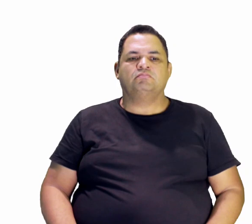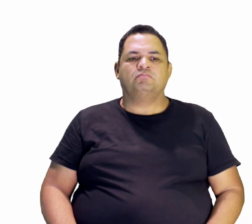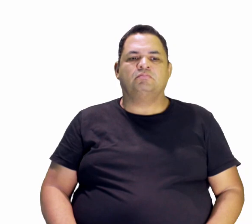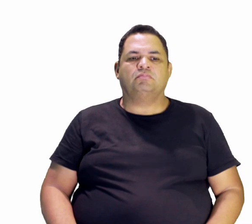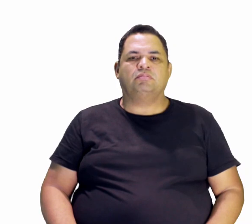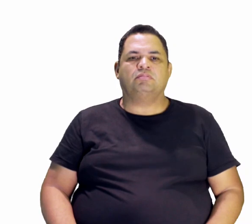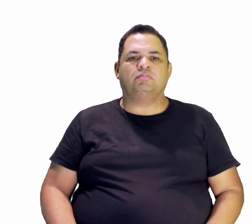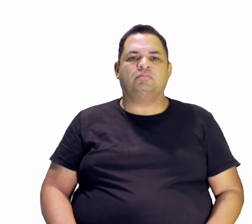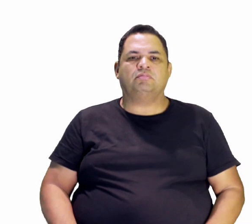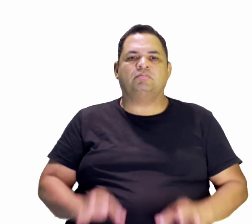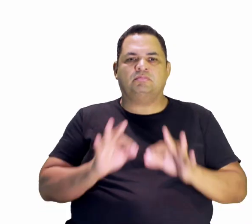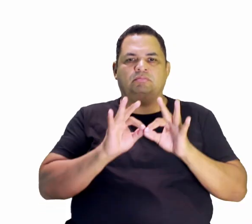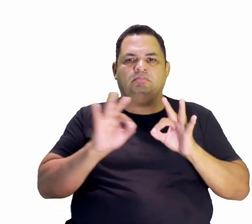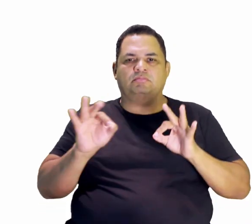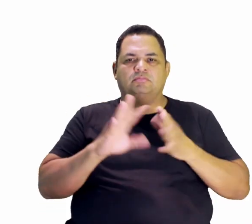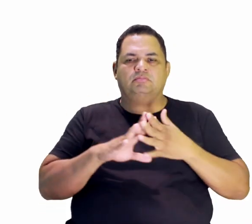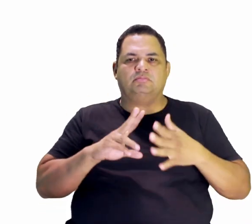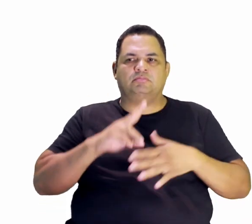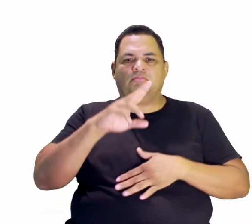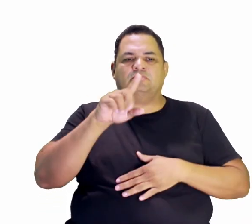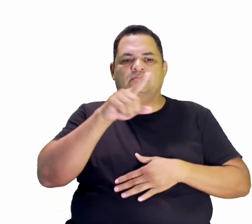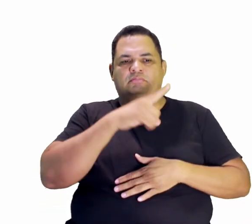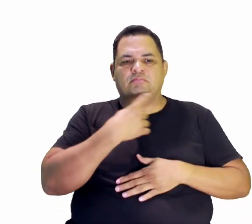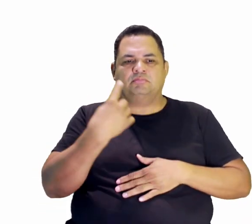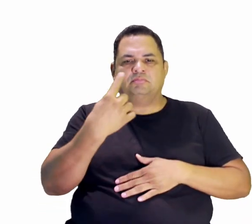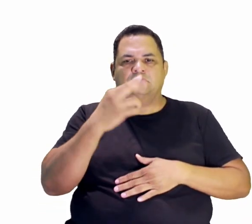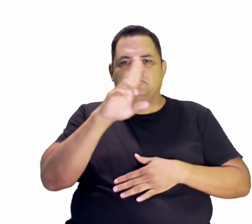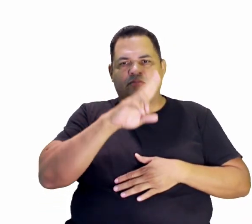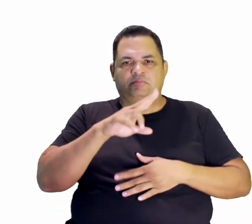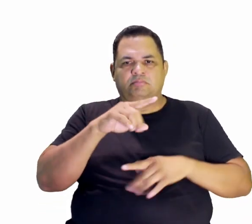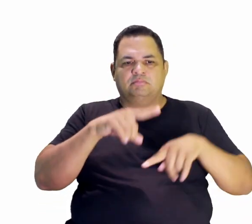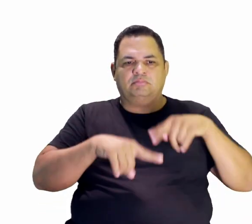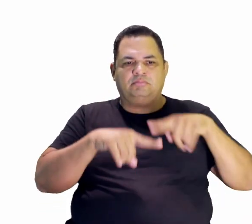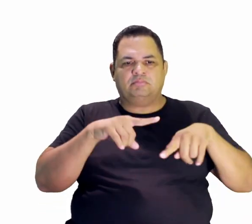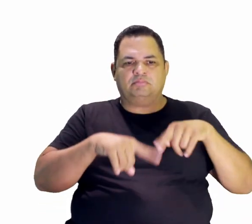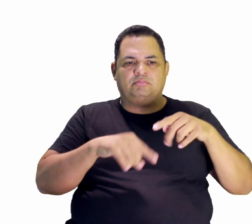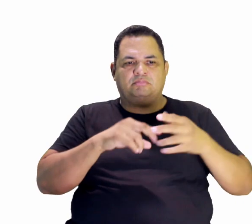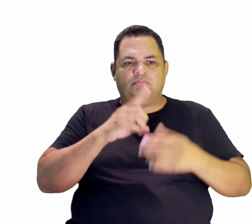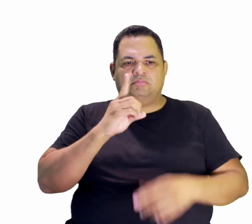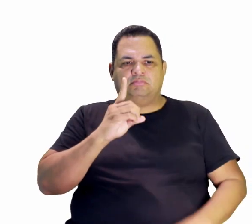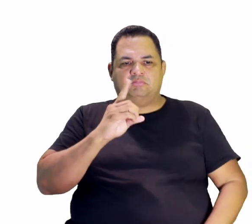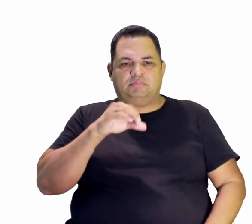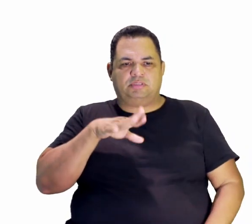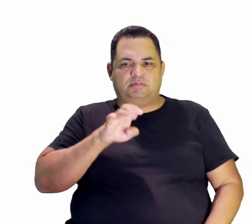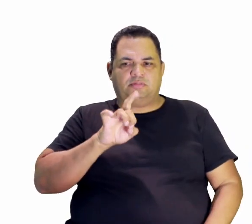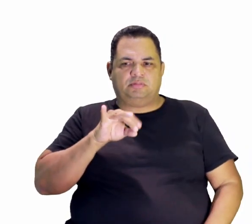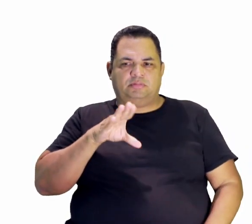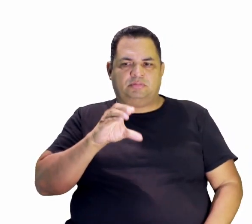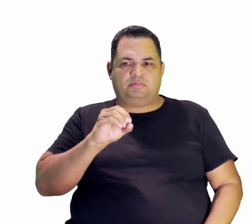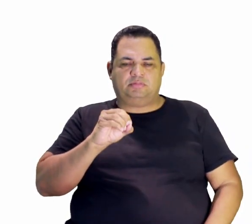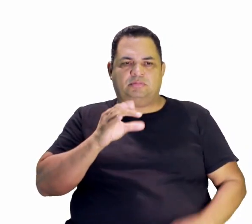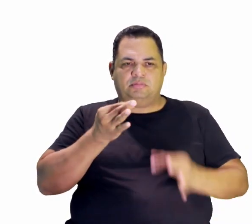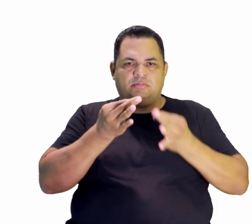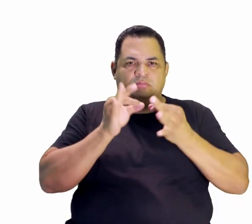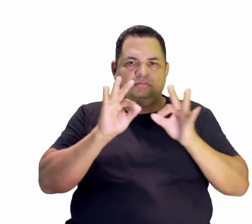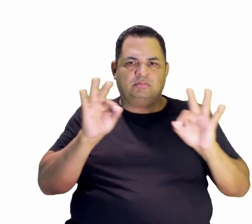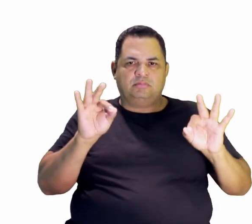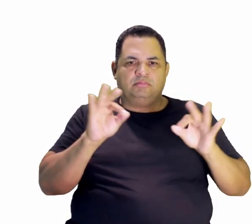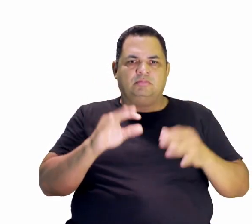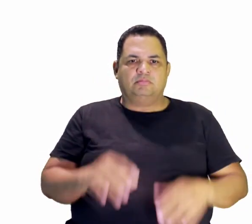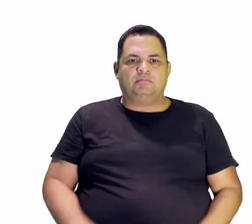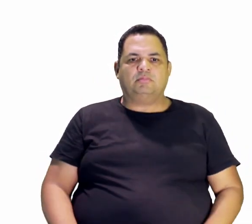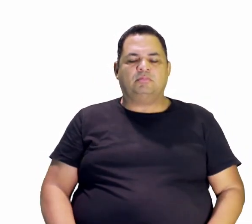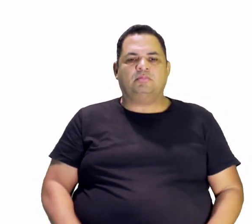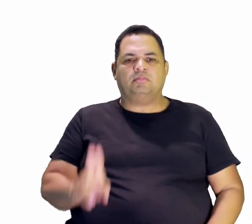E a medida de uma força? Está aí, nós utilizamos um aparelho chamado dinamômetro. O dinamômetro é muito simples. Esse aqui é um